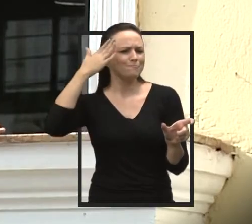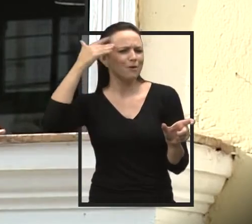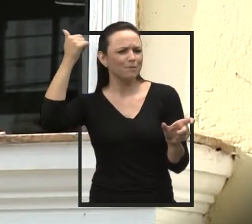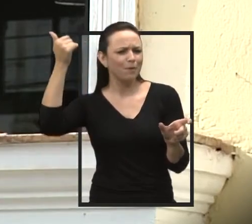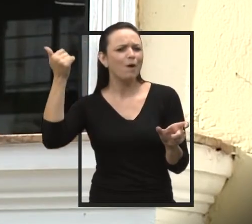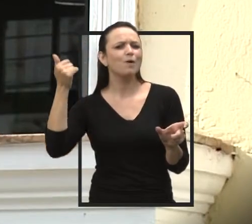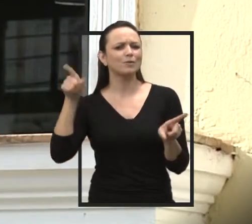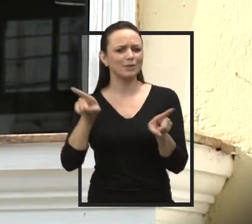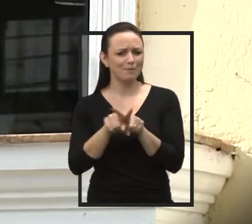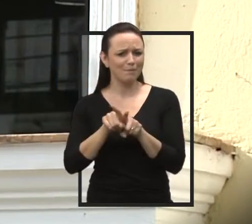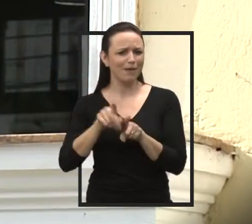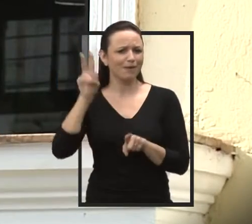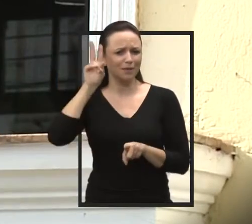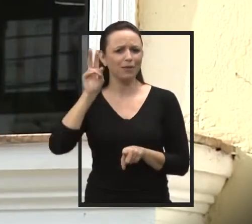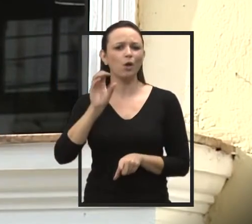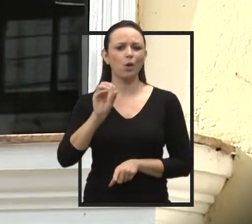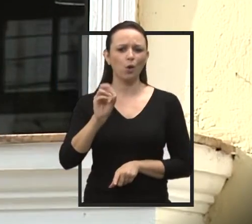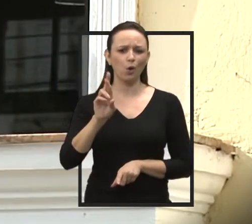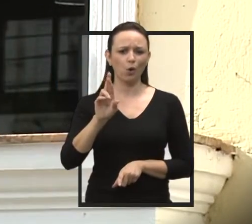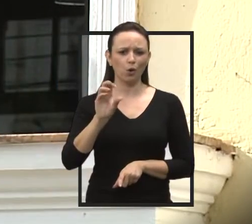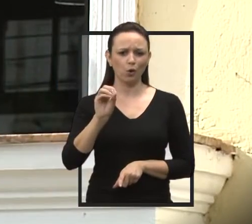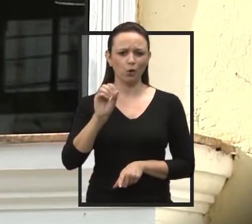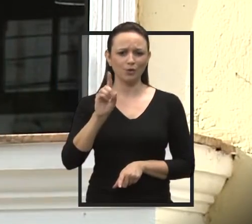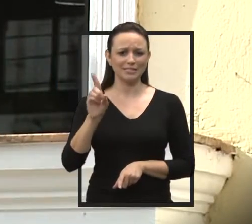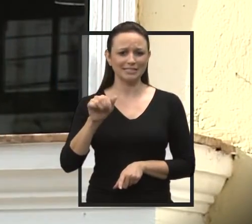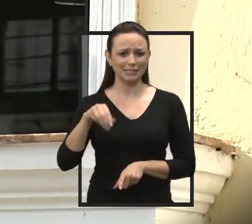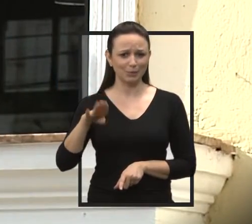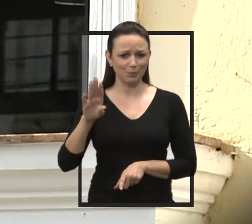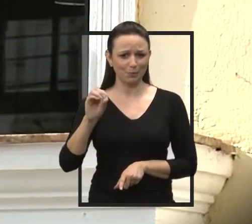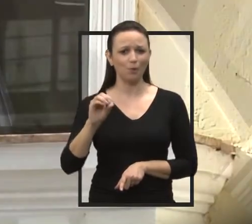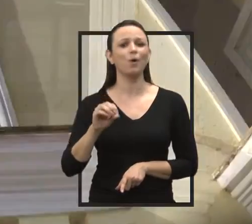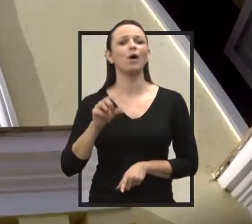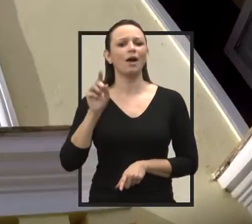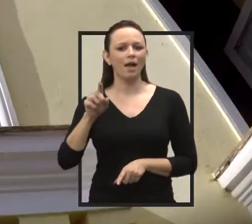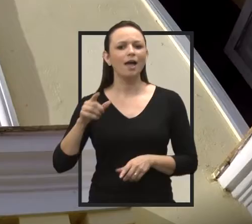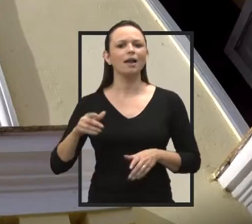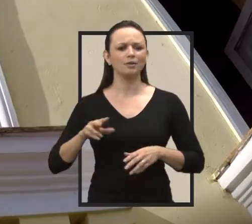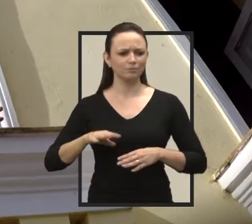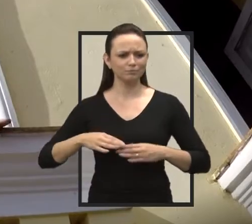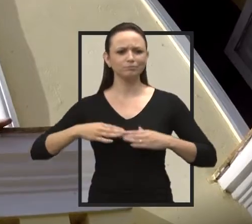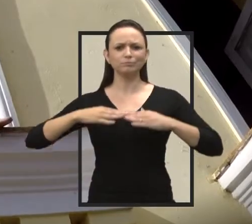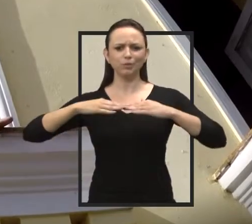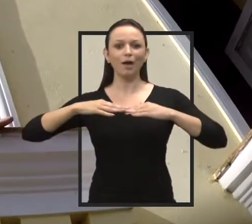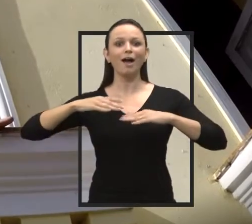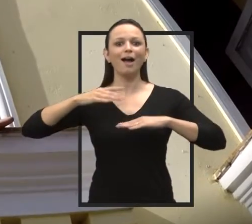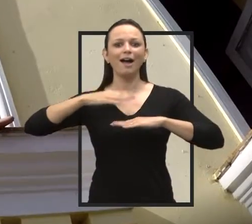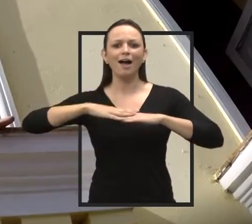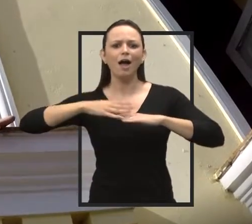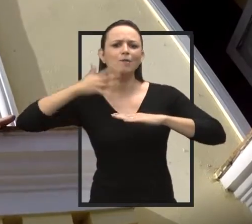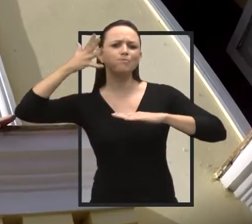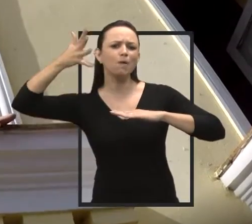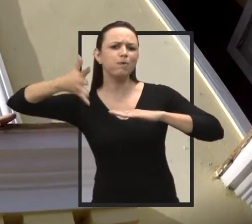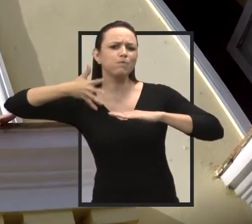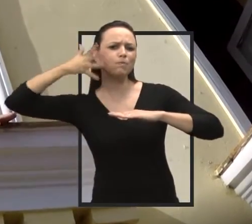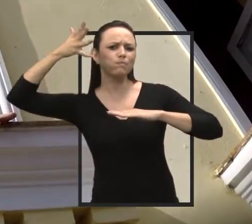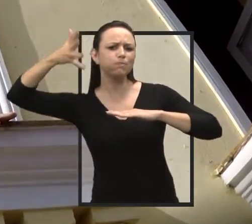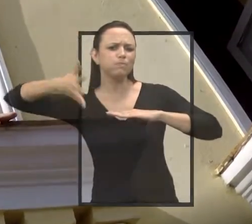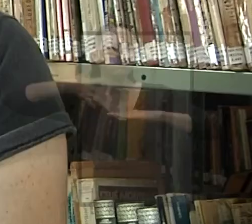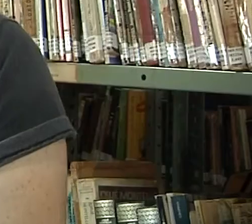foi Orozimbo Loureiro, conhecido pelos seus famosos discursos proferidos bem daqui, do alto do seu